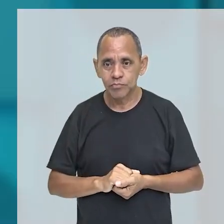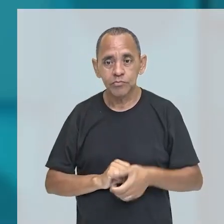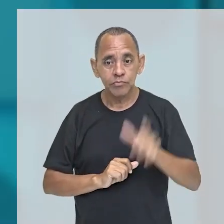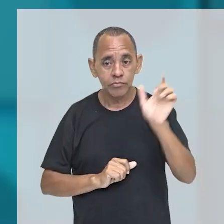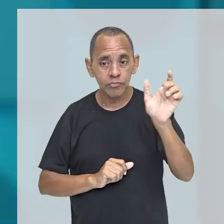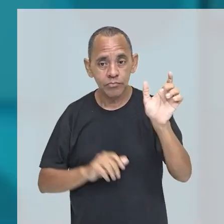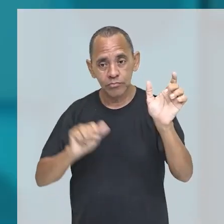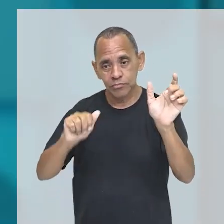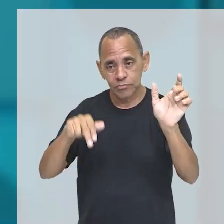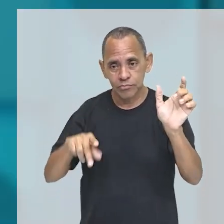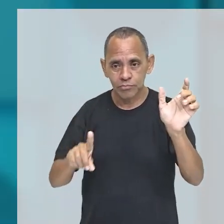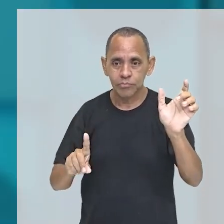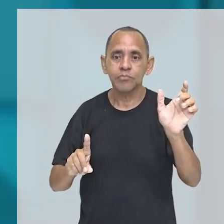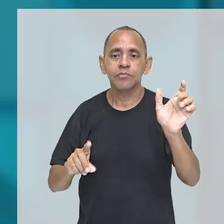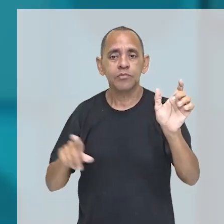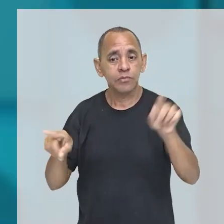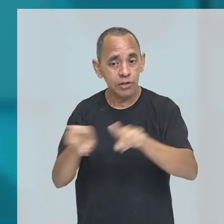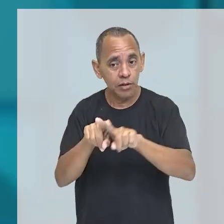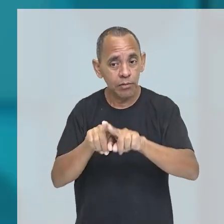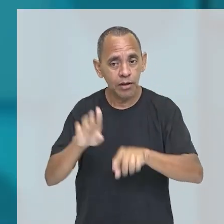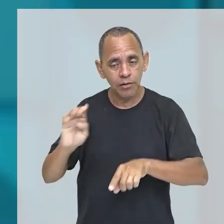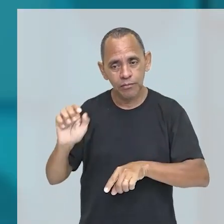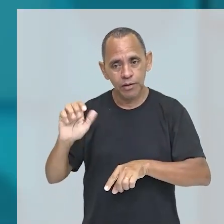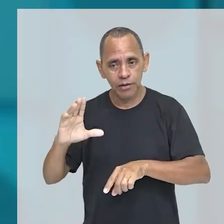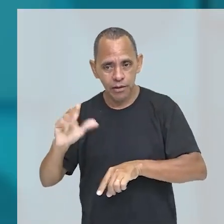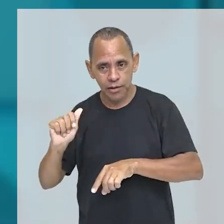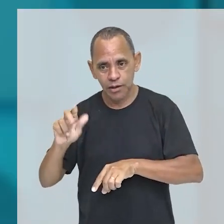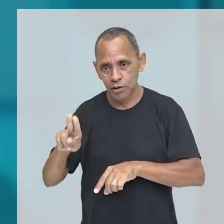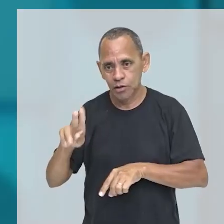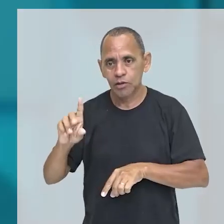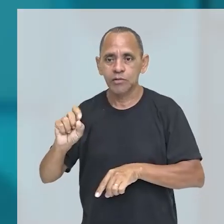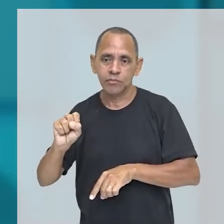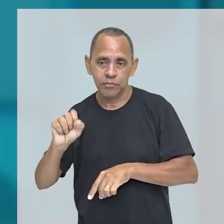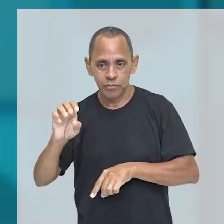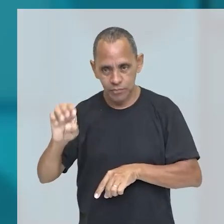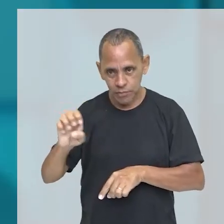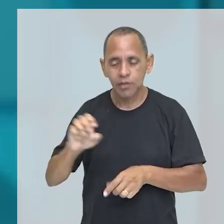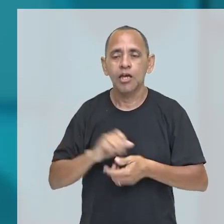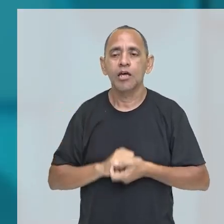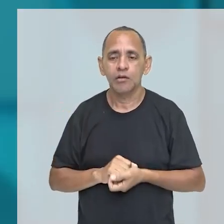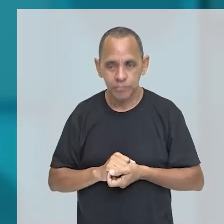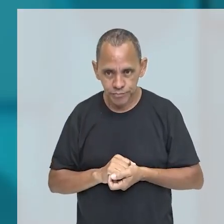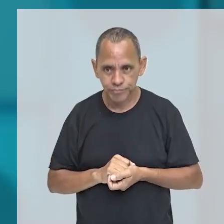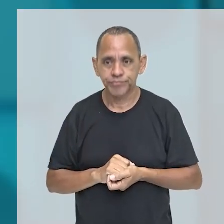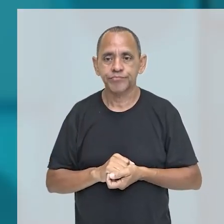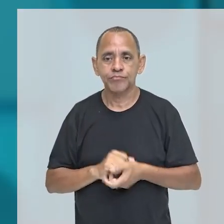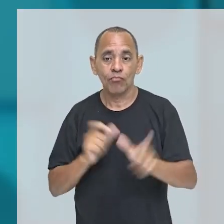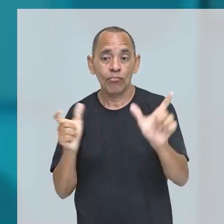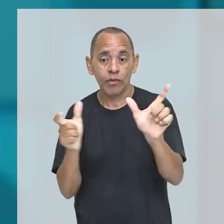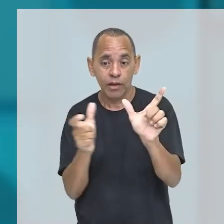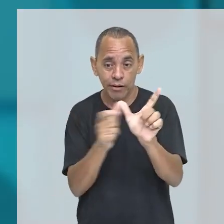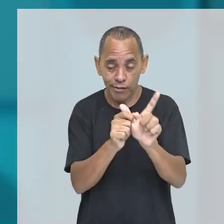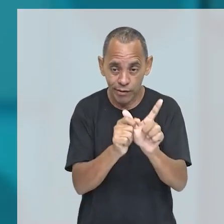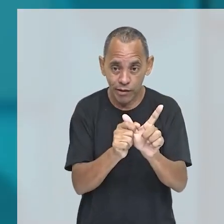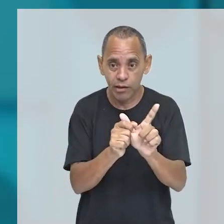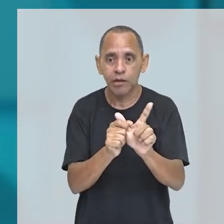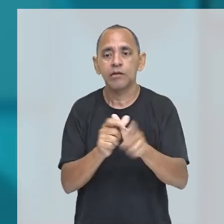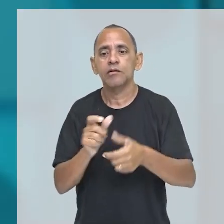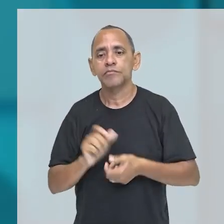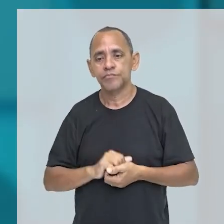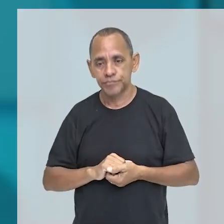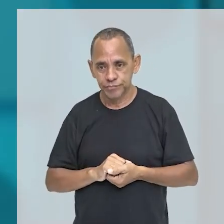quanto a palavra because são exemplos de linking words conectores ou conjunções. E por falar